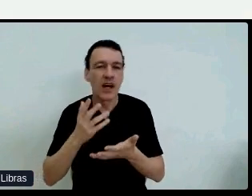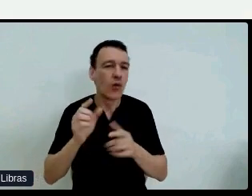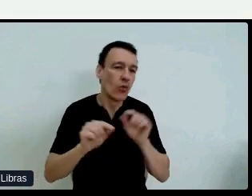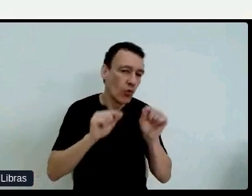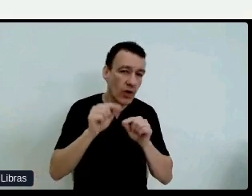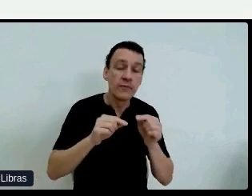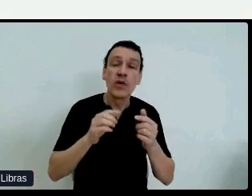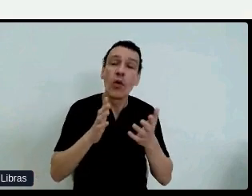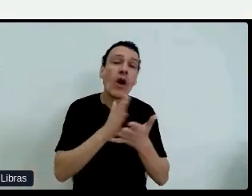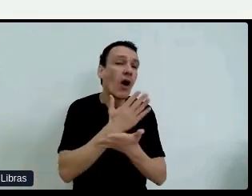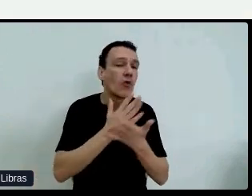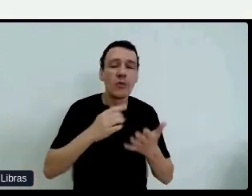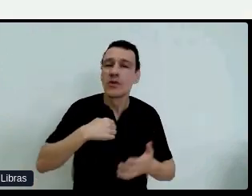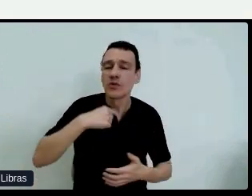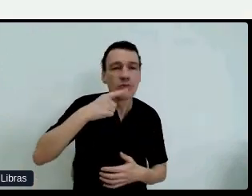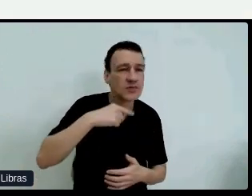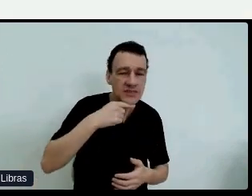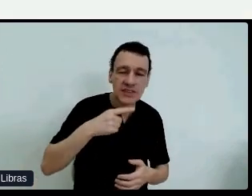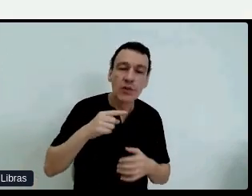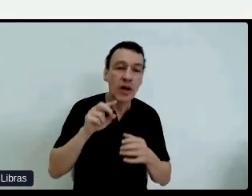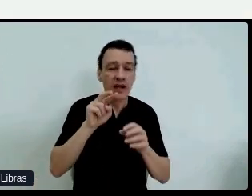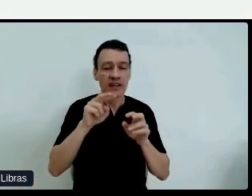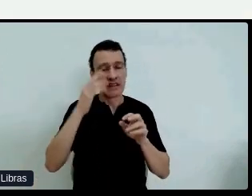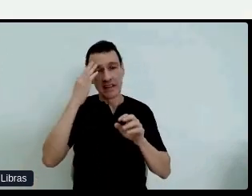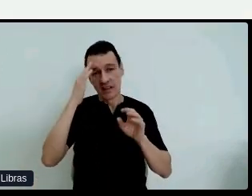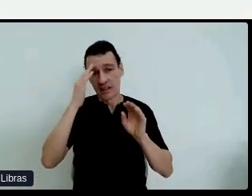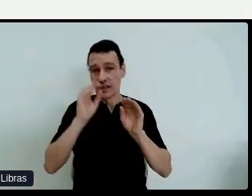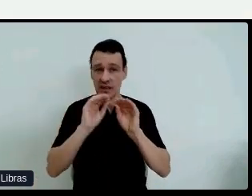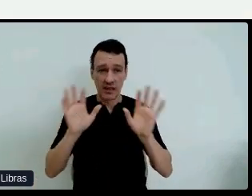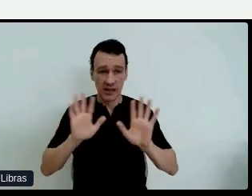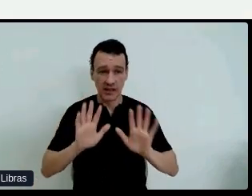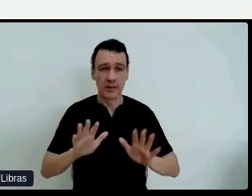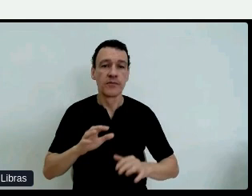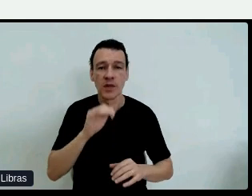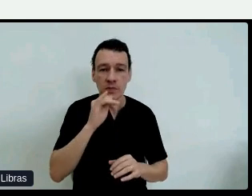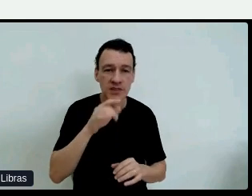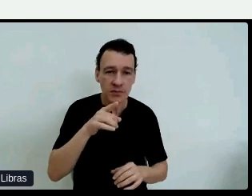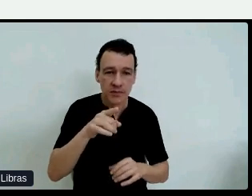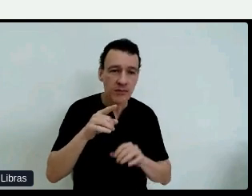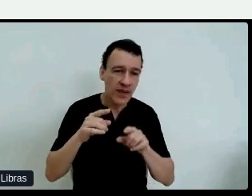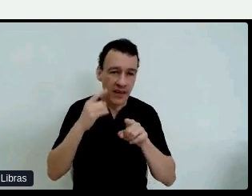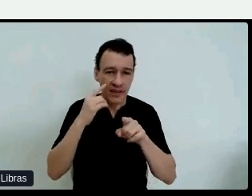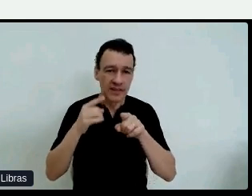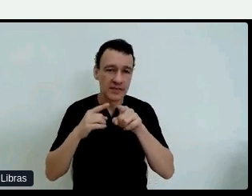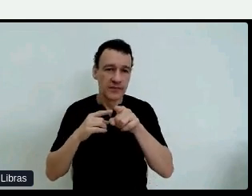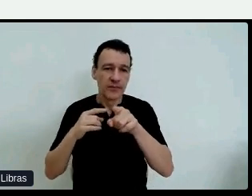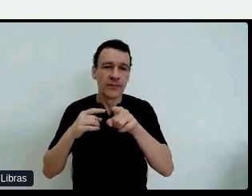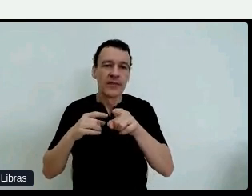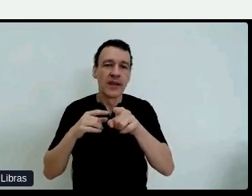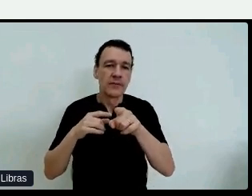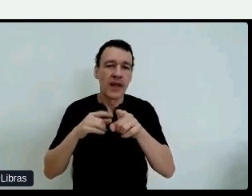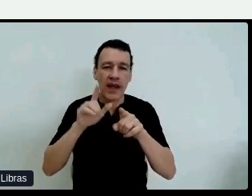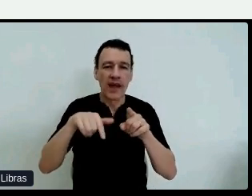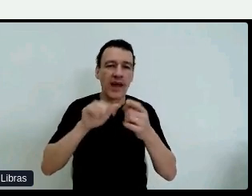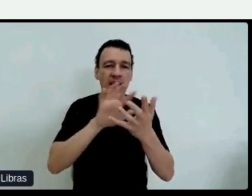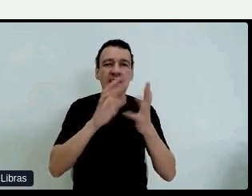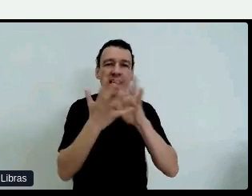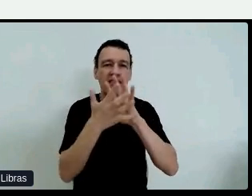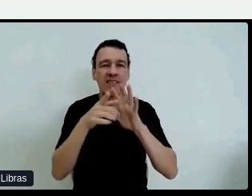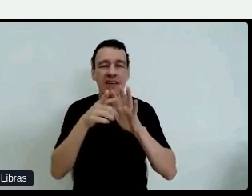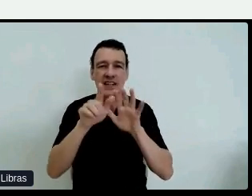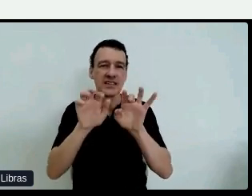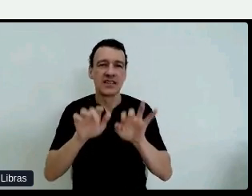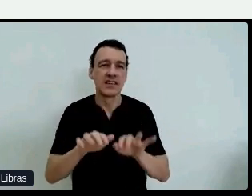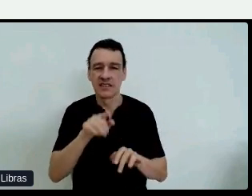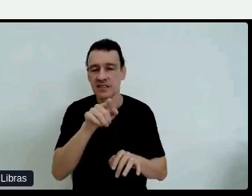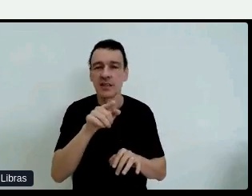Então, aqui tem um exemplo, né, então você tem lá o ID, né, da interface, e você consegue relatar por que você não fez